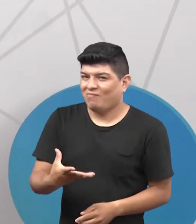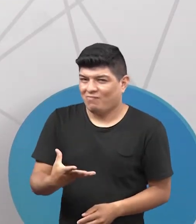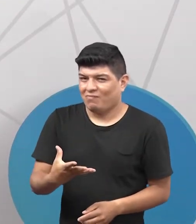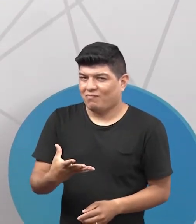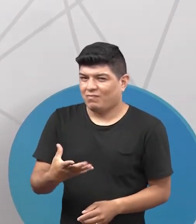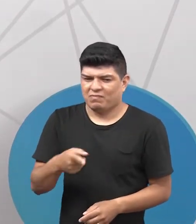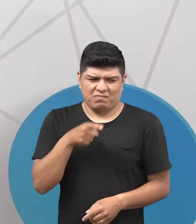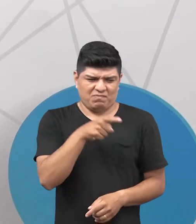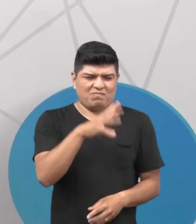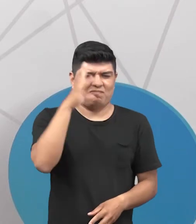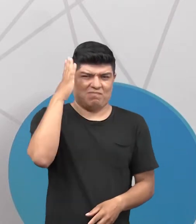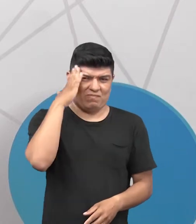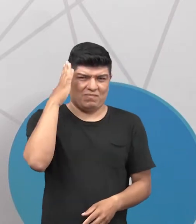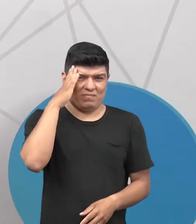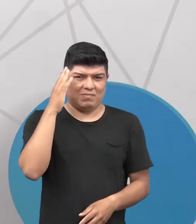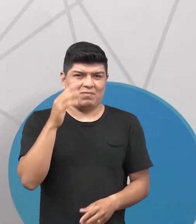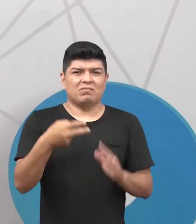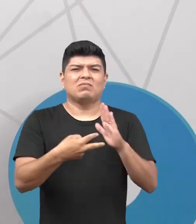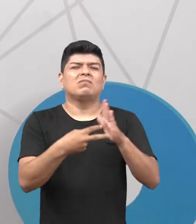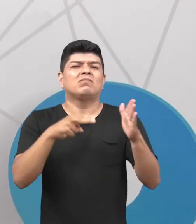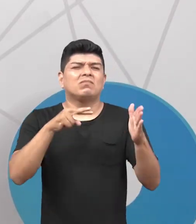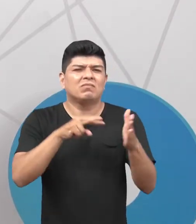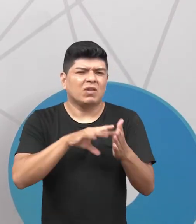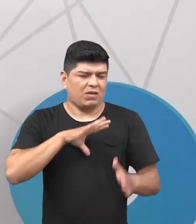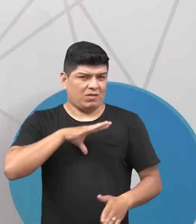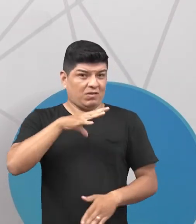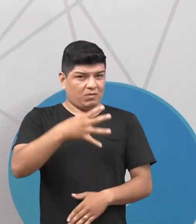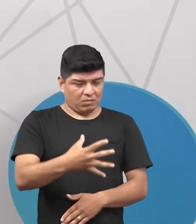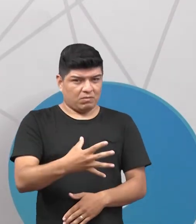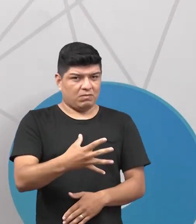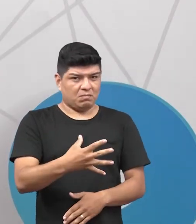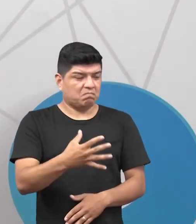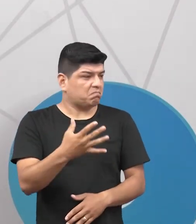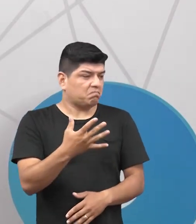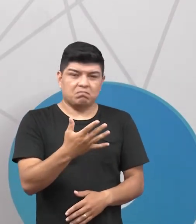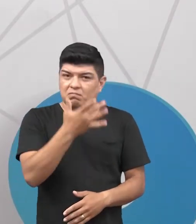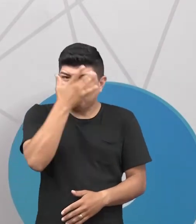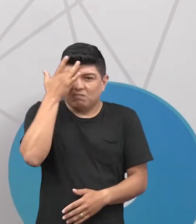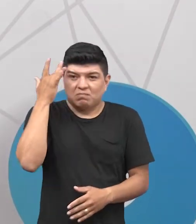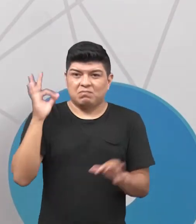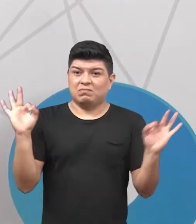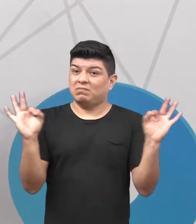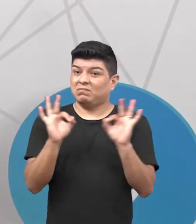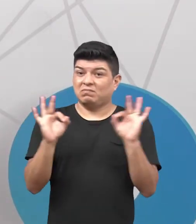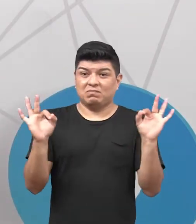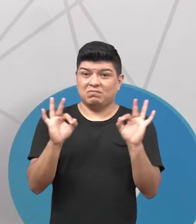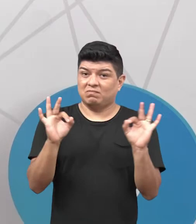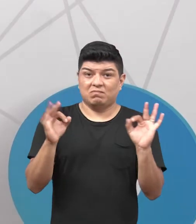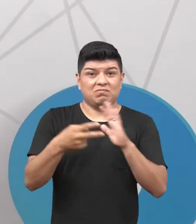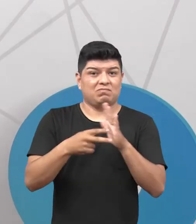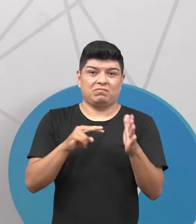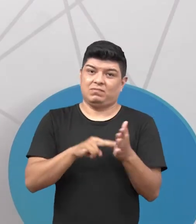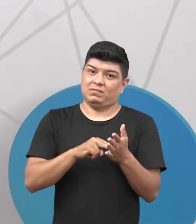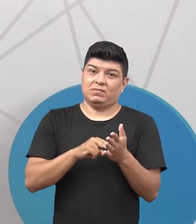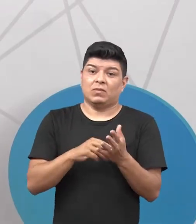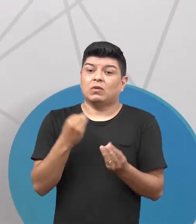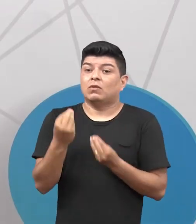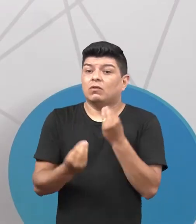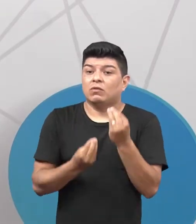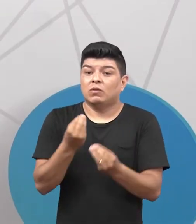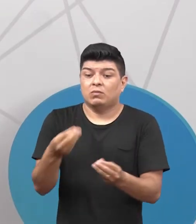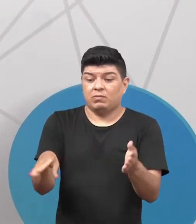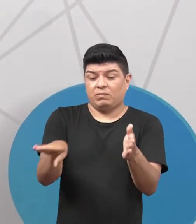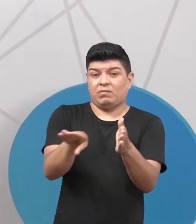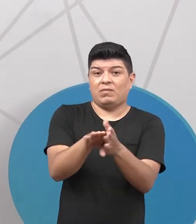ironia. Vocês sabem o que é coragem? Ninguém sabia. Bom, se nenhum dos dois sabe o que é coragem, como é que